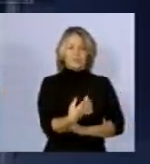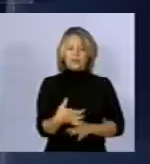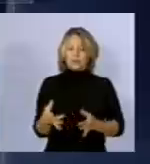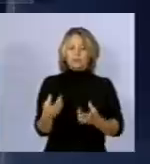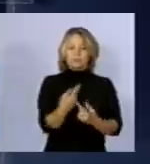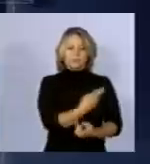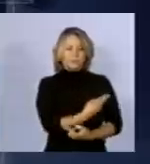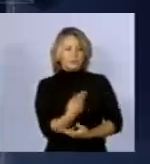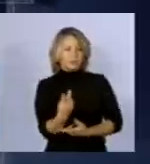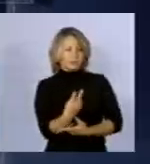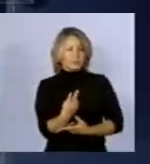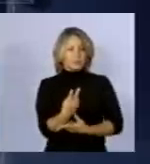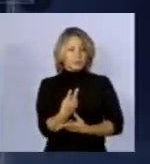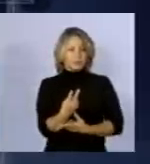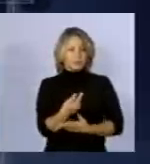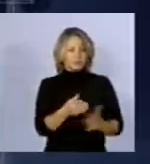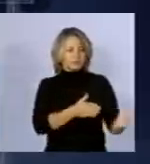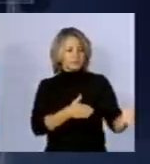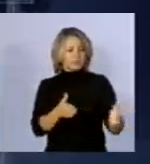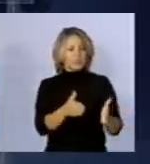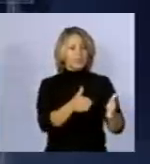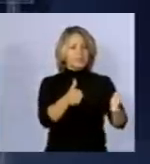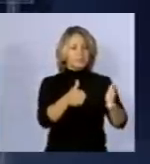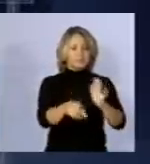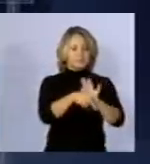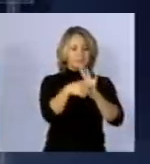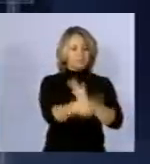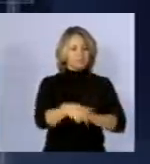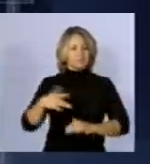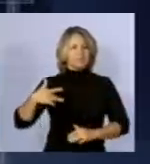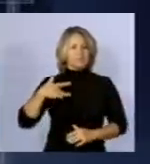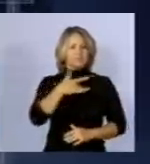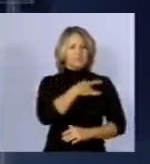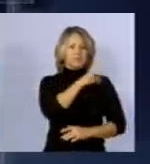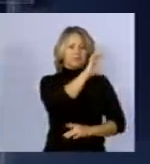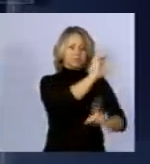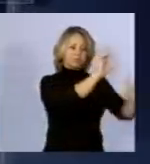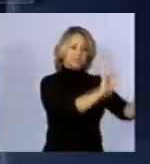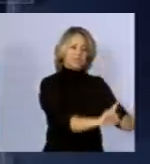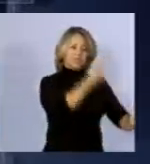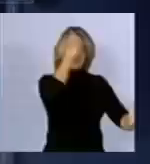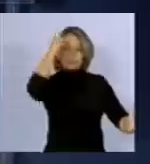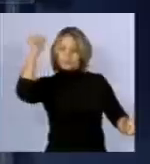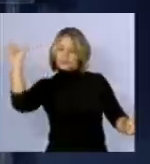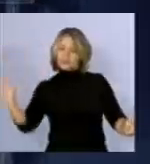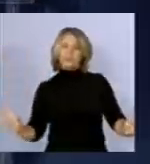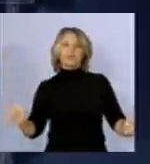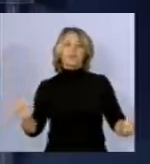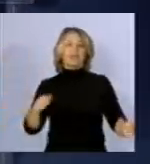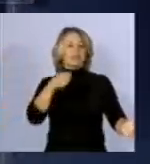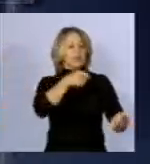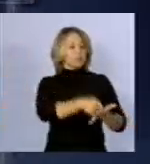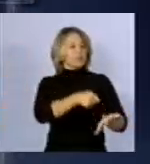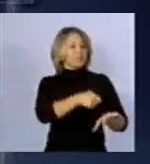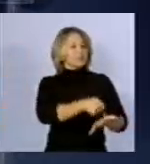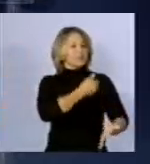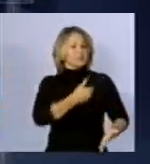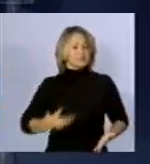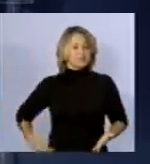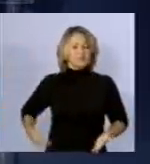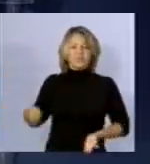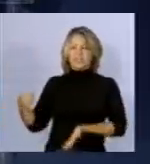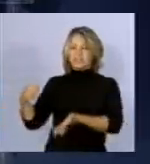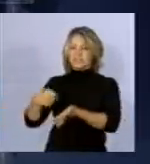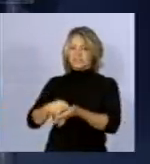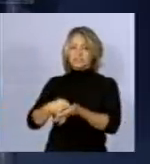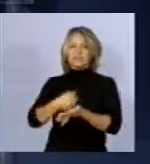eh esse duplo caminho da Saúde direito do cidadão e dever do Estado vai exigir